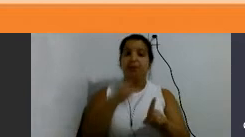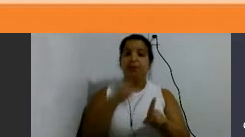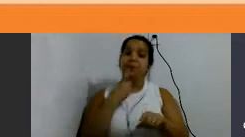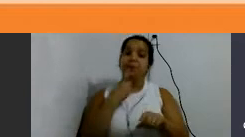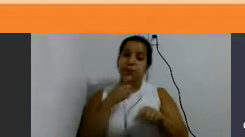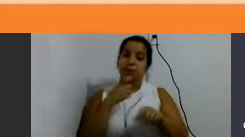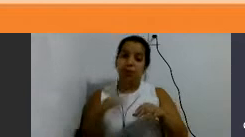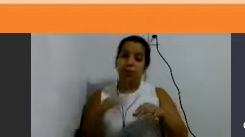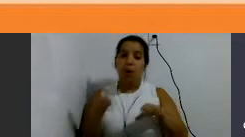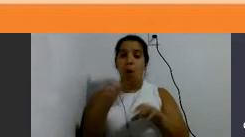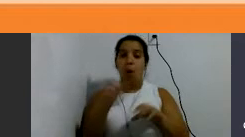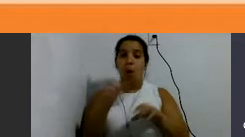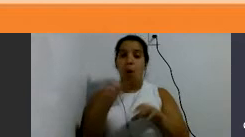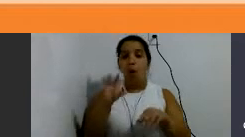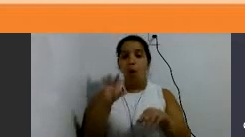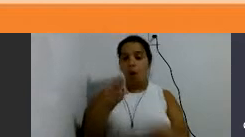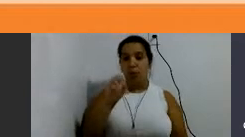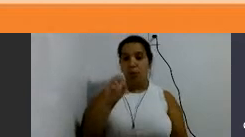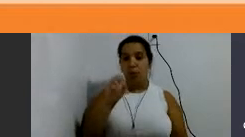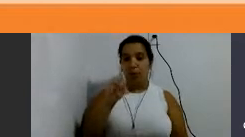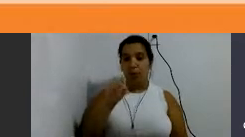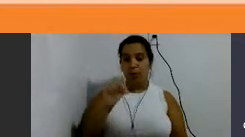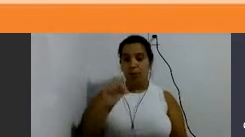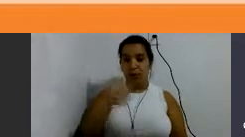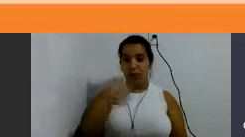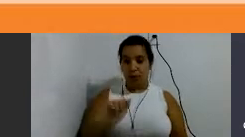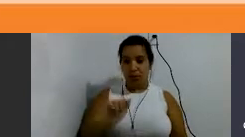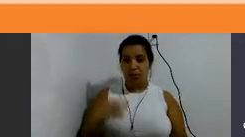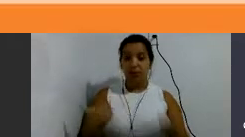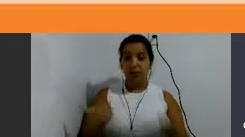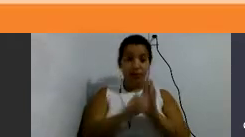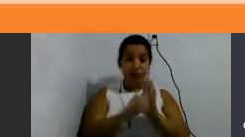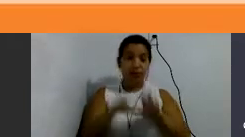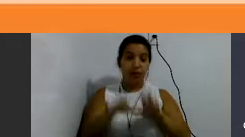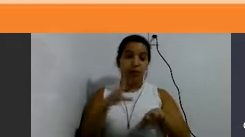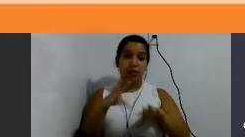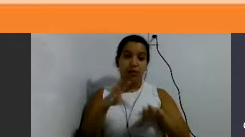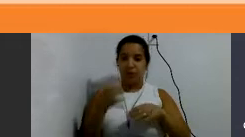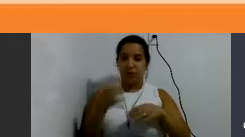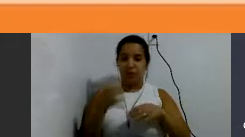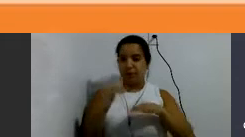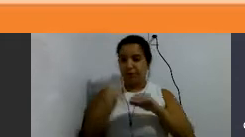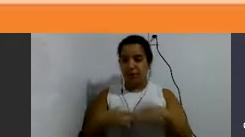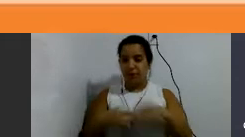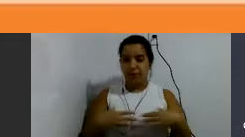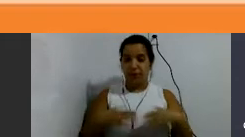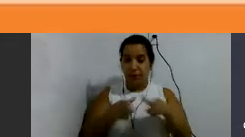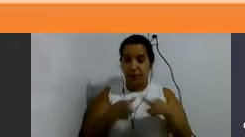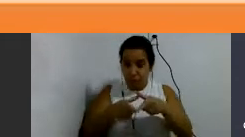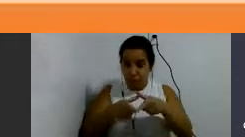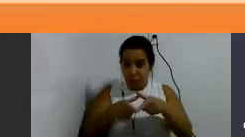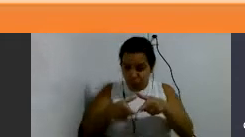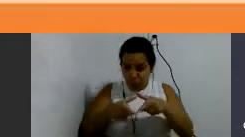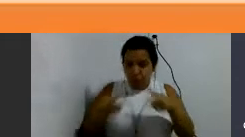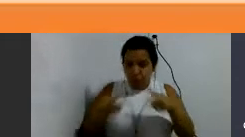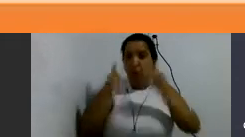de biópsia, onde a gente vai fazer a identificação do parasito através do seu crescimento em um meio de cultura